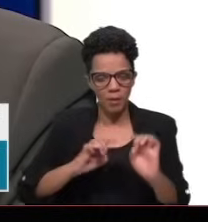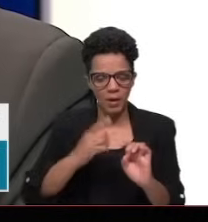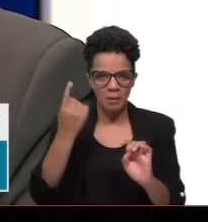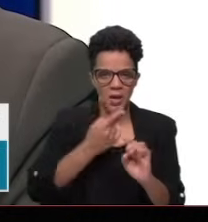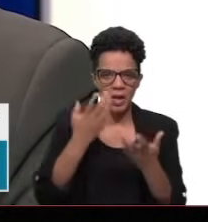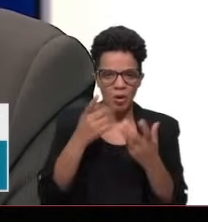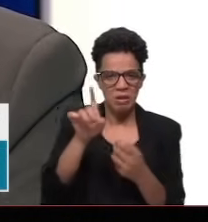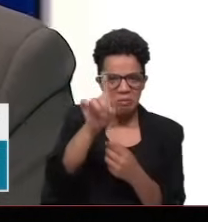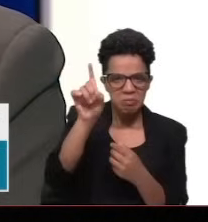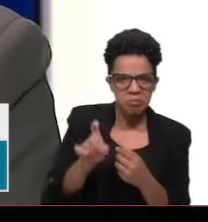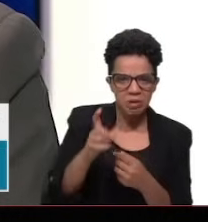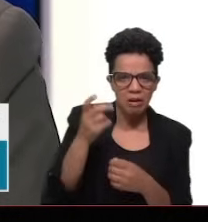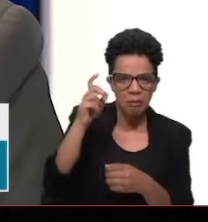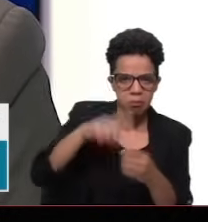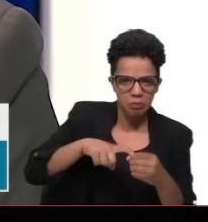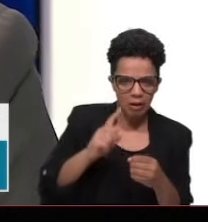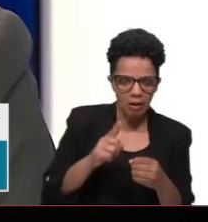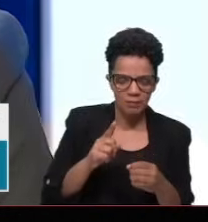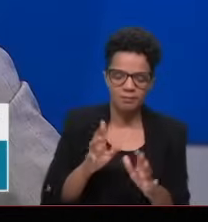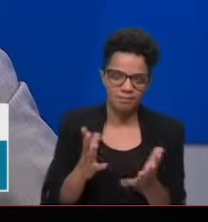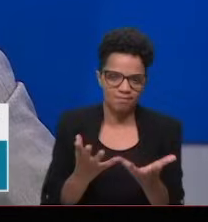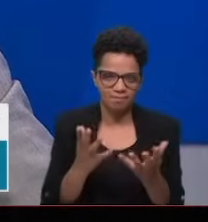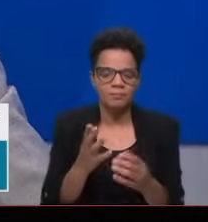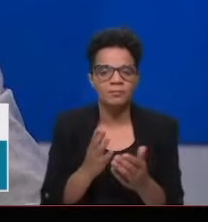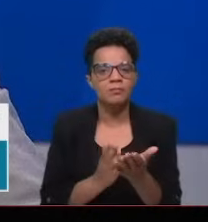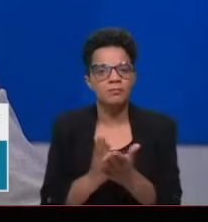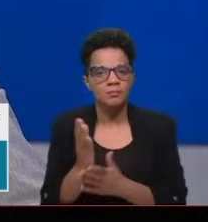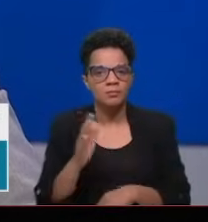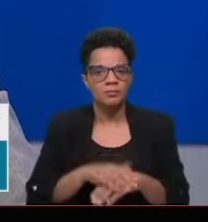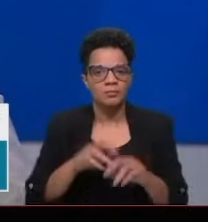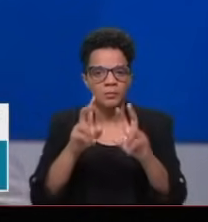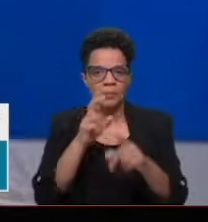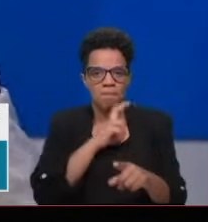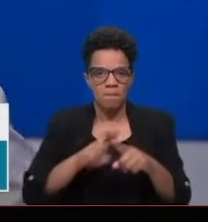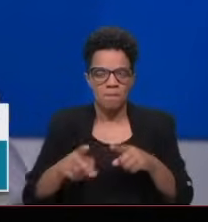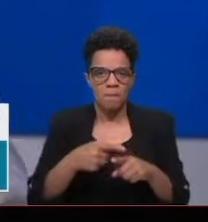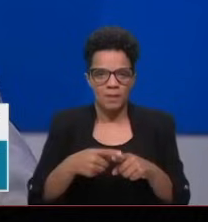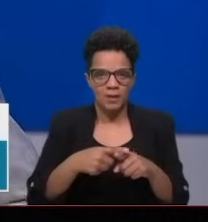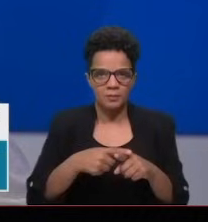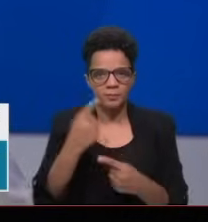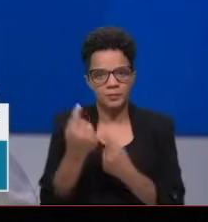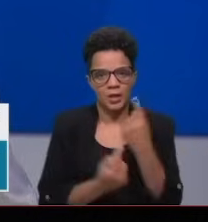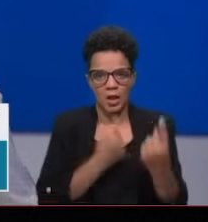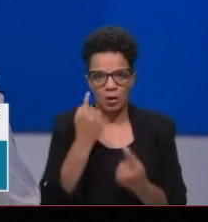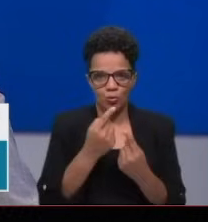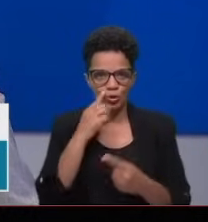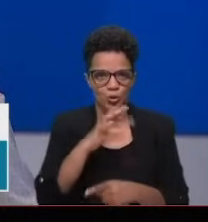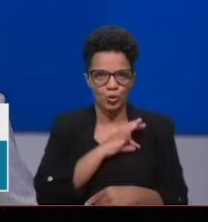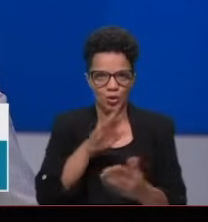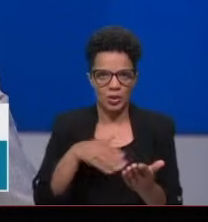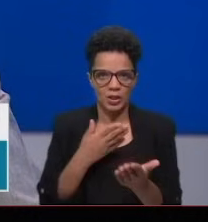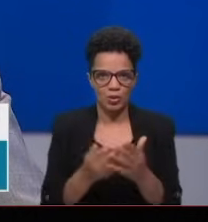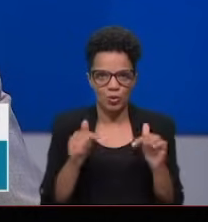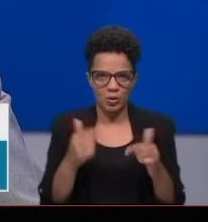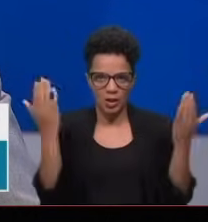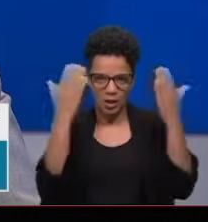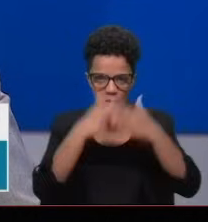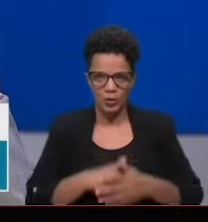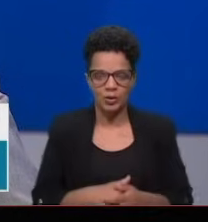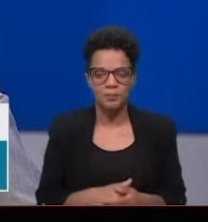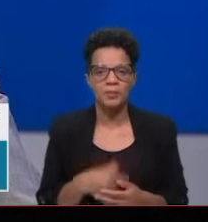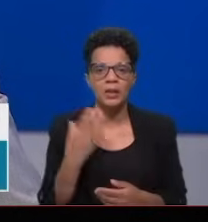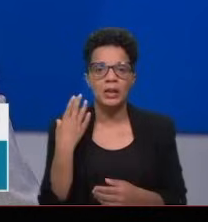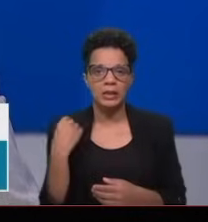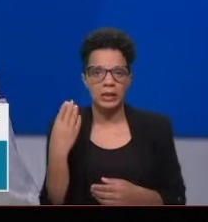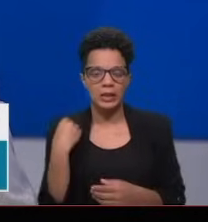perceber e vamos avançar para poderos desir a questão energética que os interessa particularmente senos candidatos que estão aqui esta noite Catarina